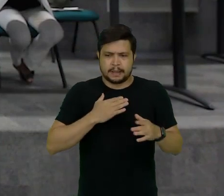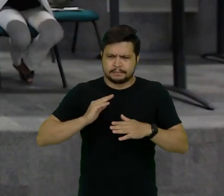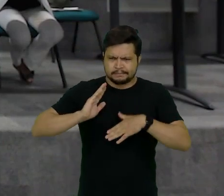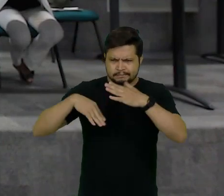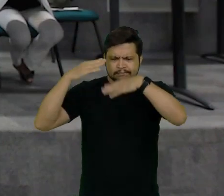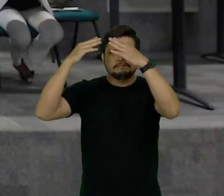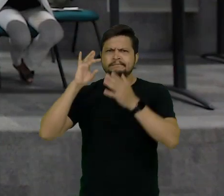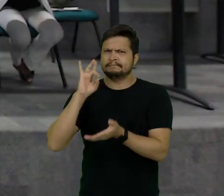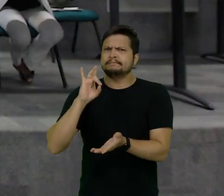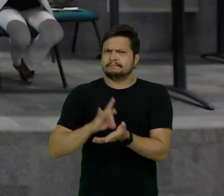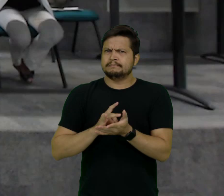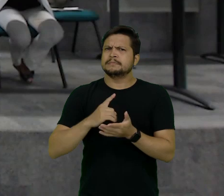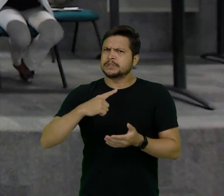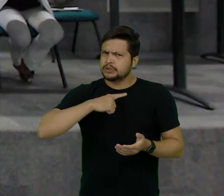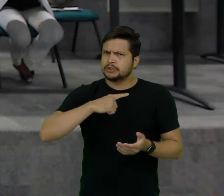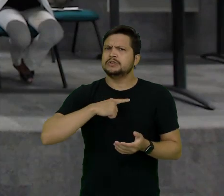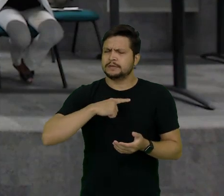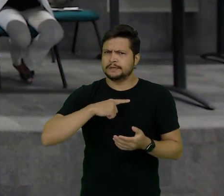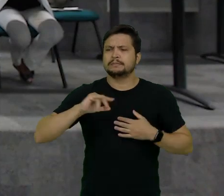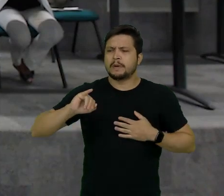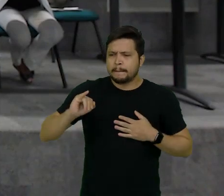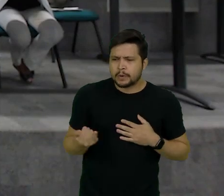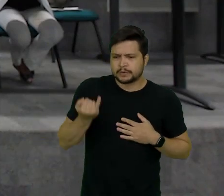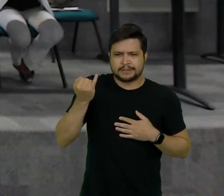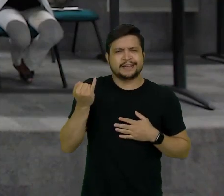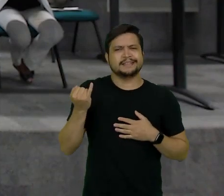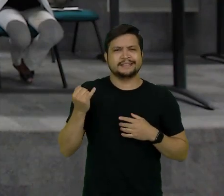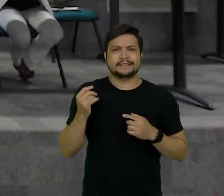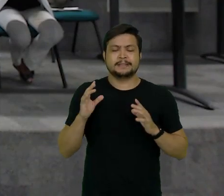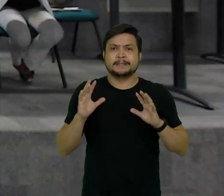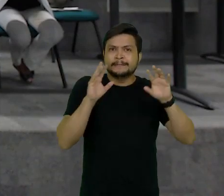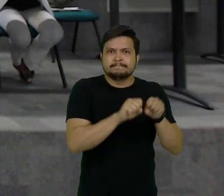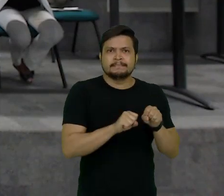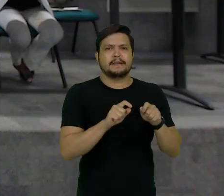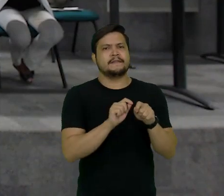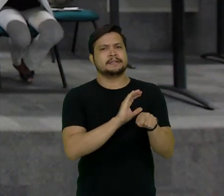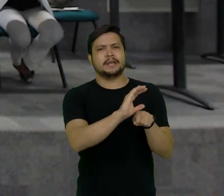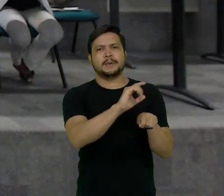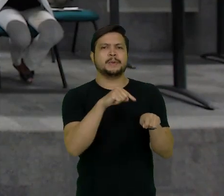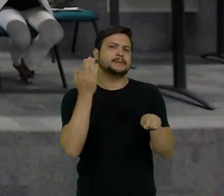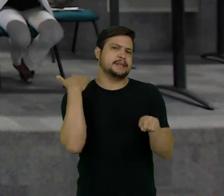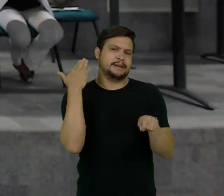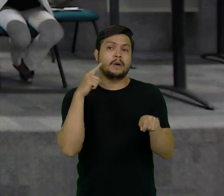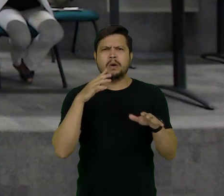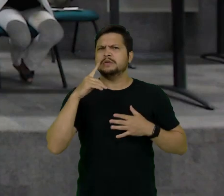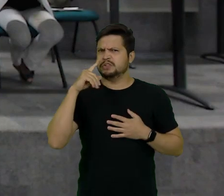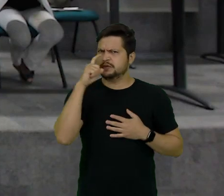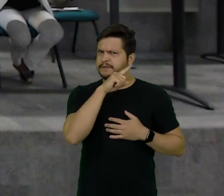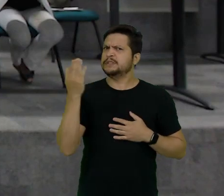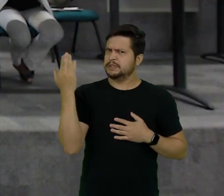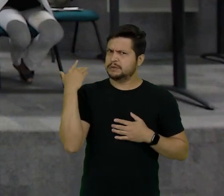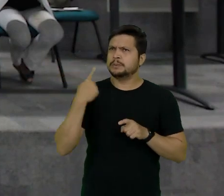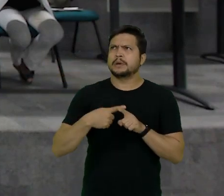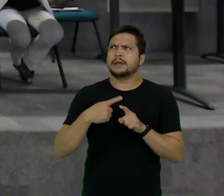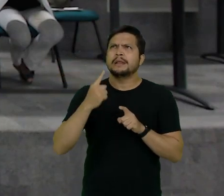mim a oportunidade que eu tive de fazer esse curso. Foi difícil, pessoal, porque